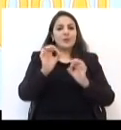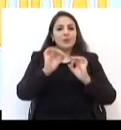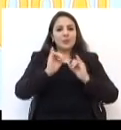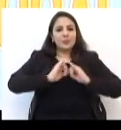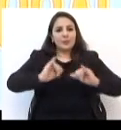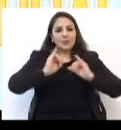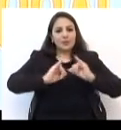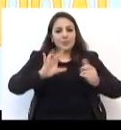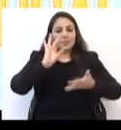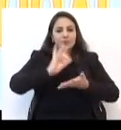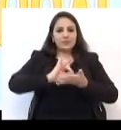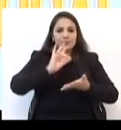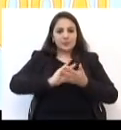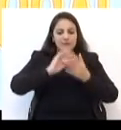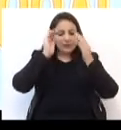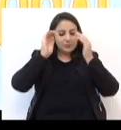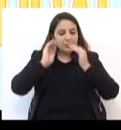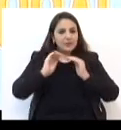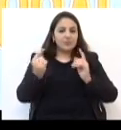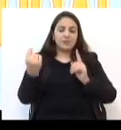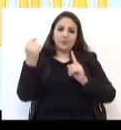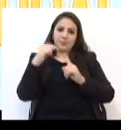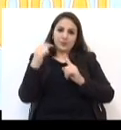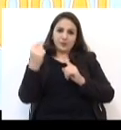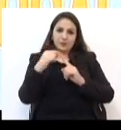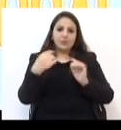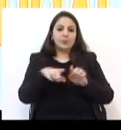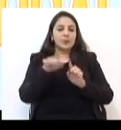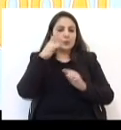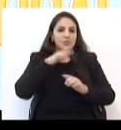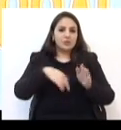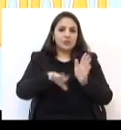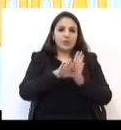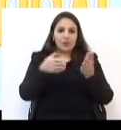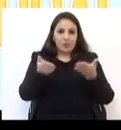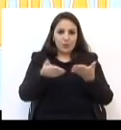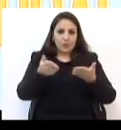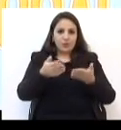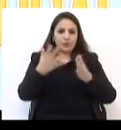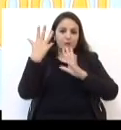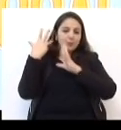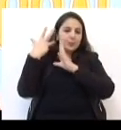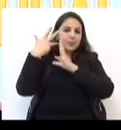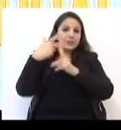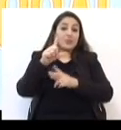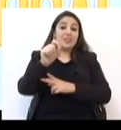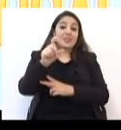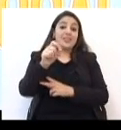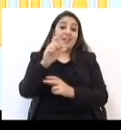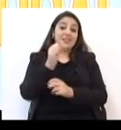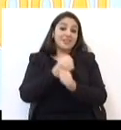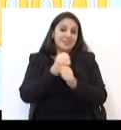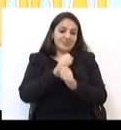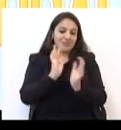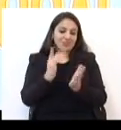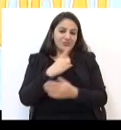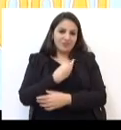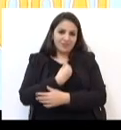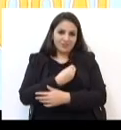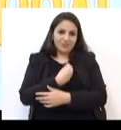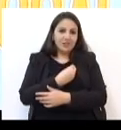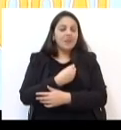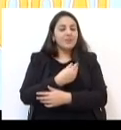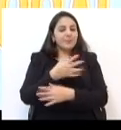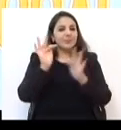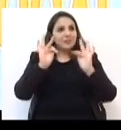esse programa realmente cumprisse com seus objetivos e chegasse hoje aí numa história de 10 anos no ar, que é